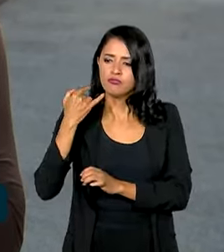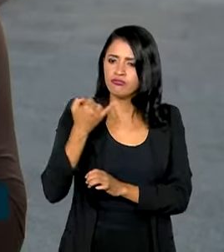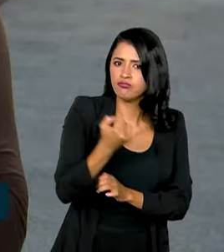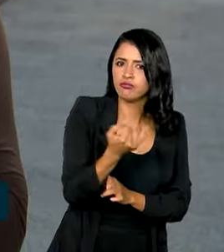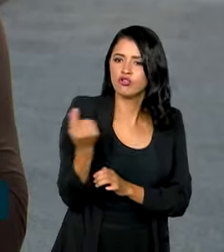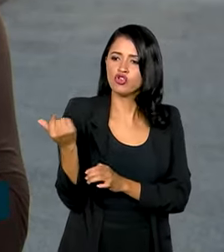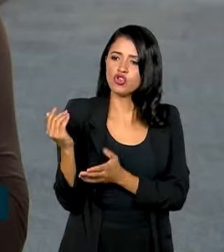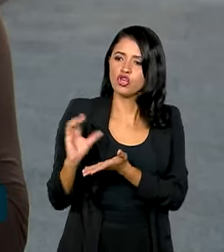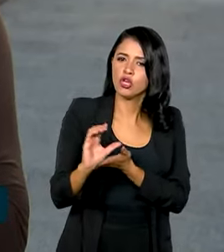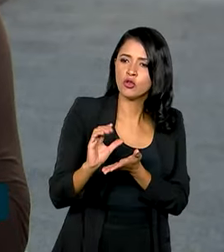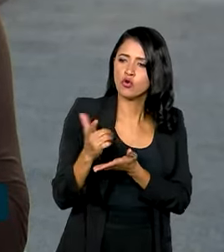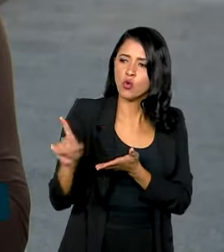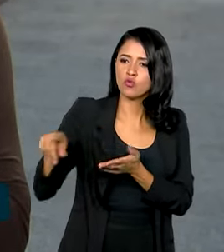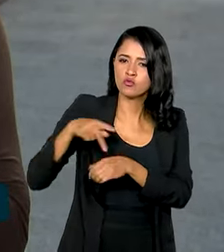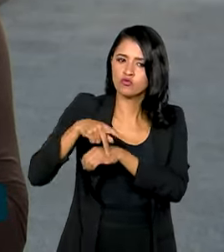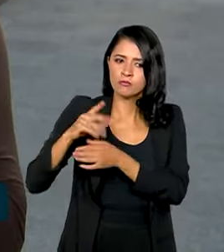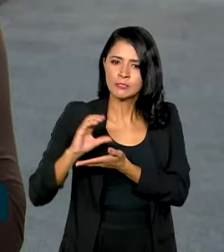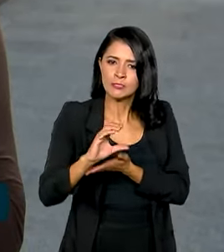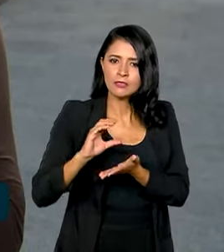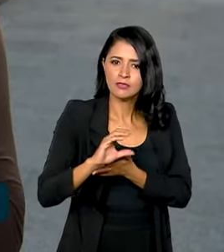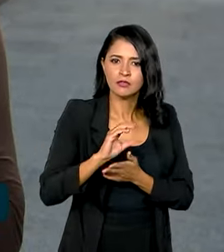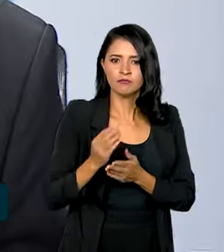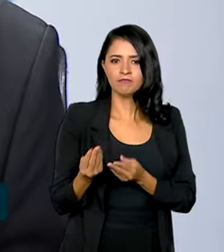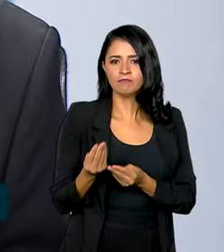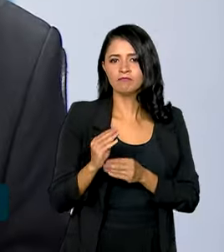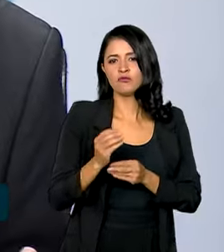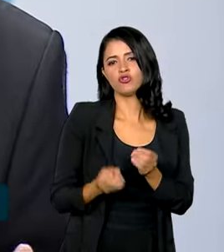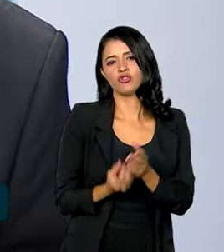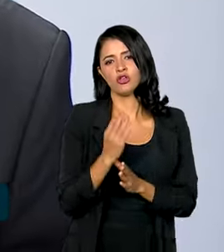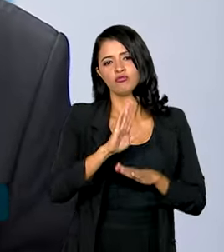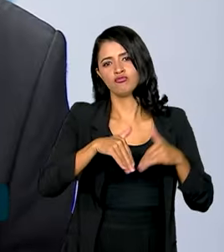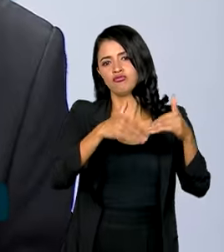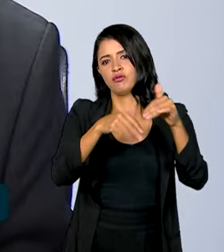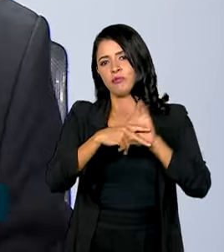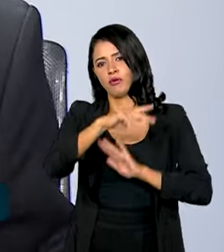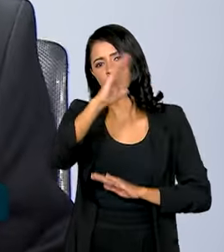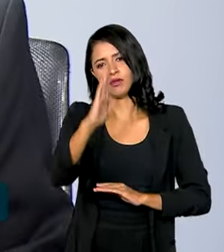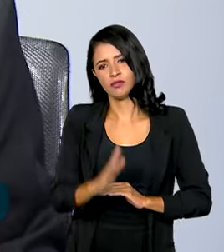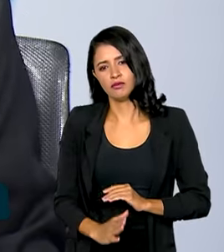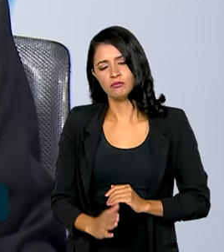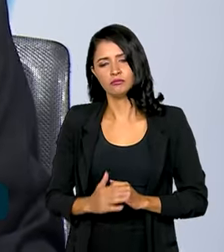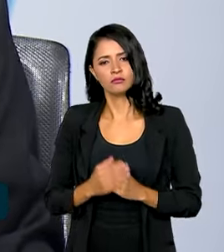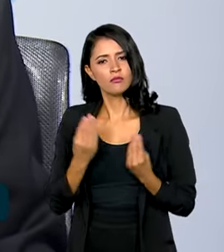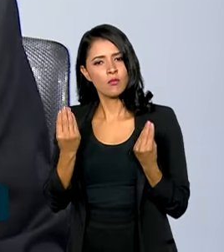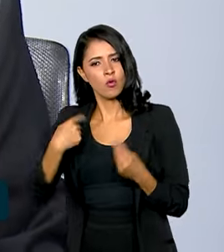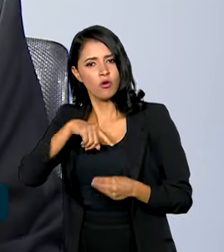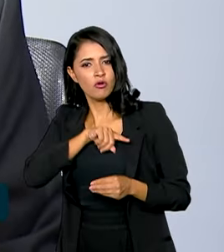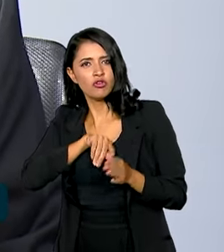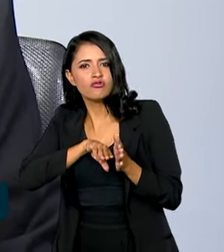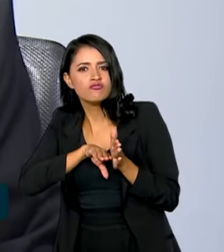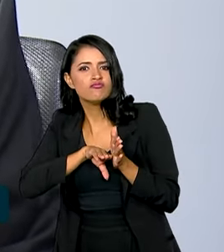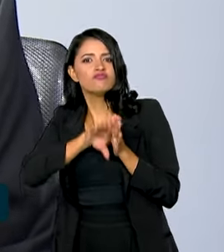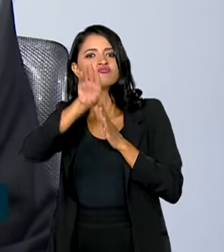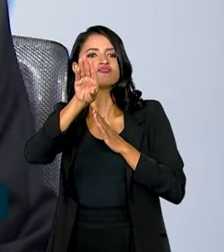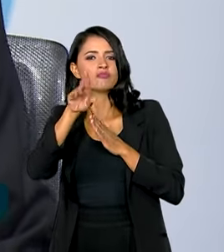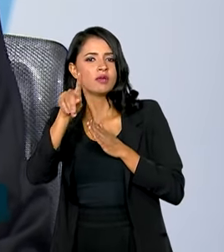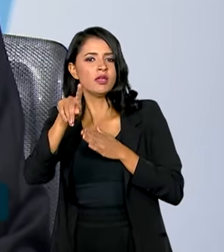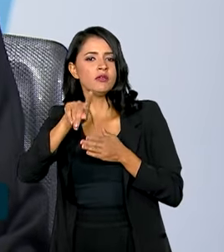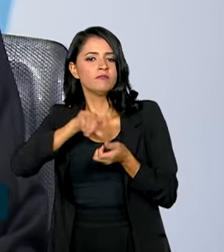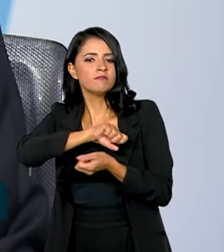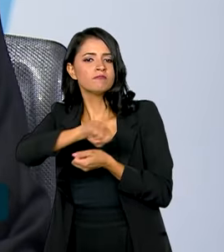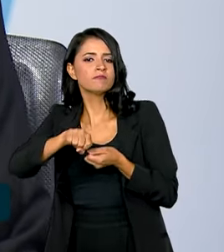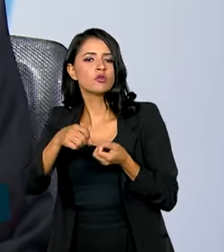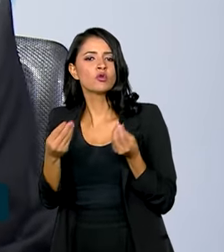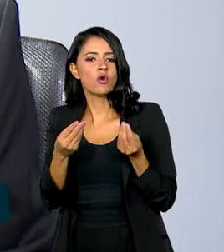estrangeiro gerando desenvolvimento no país como é que a gente cresce mais e de maneira sustentar